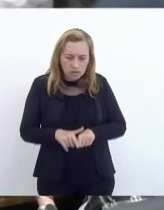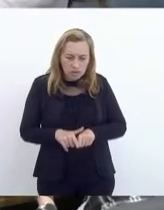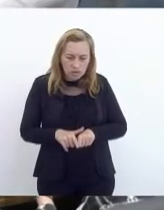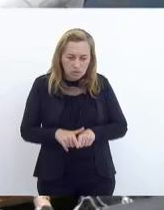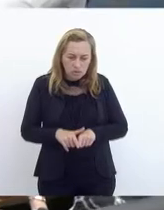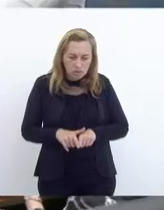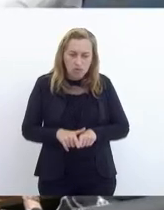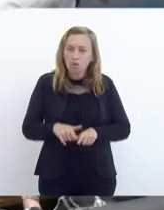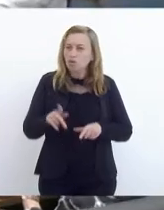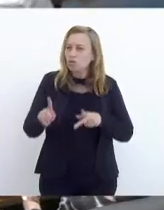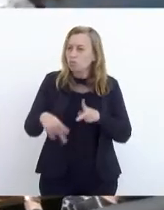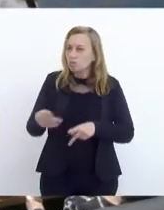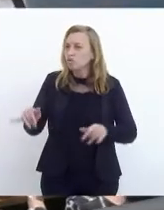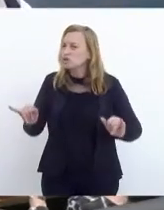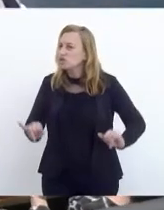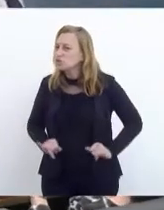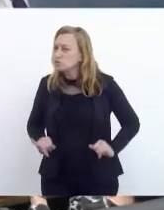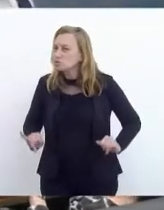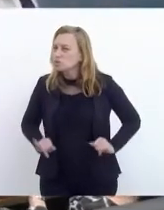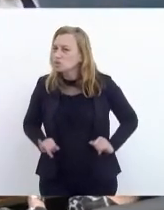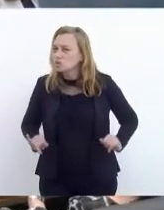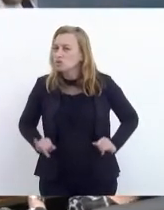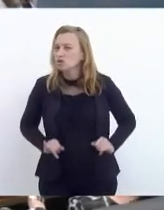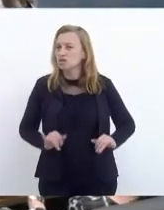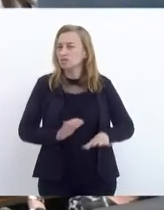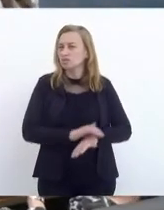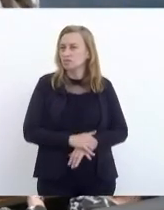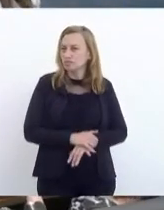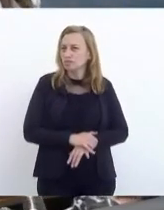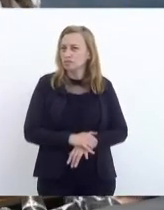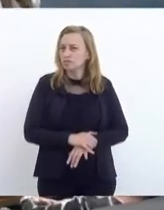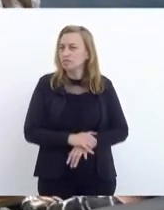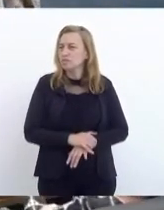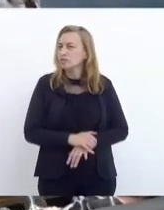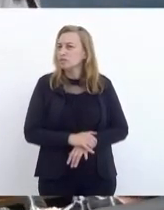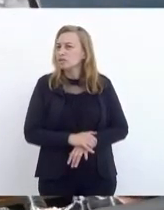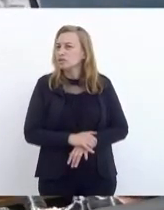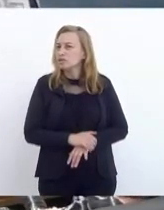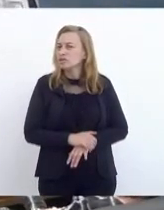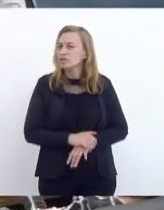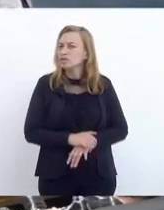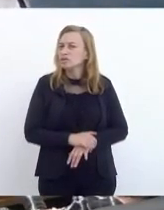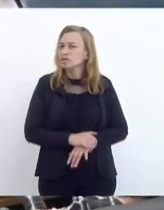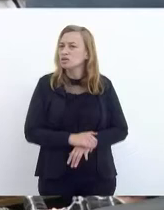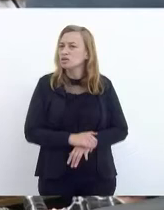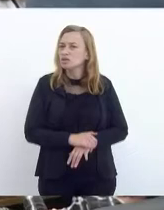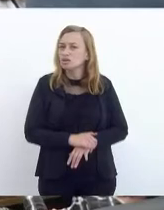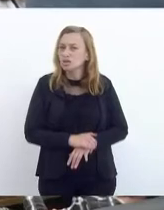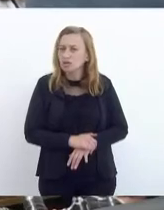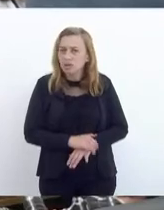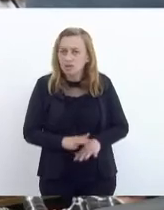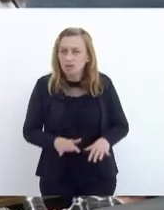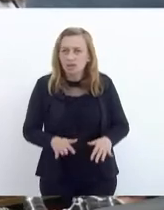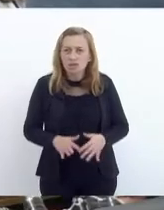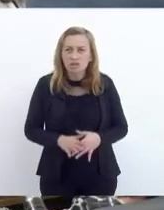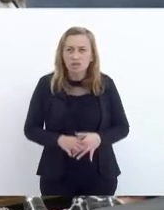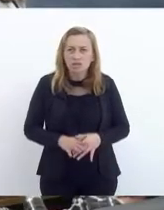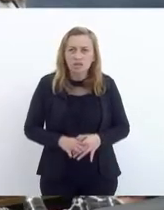massacrado. A questão da uberização é um verdadeiro massacre, tanto em